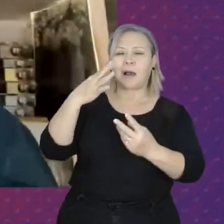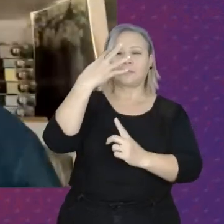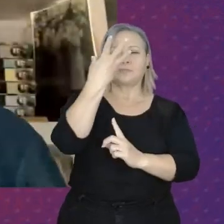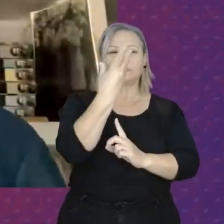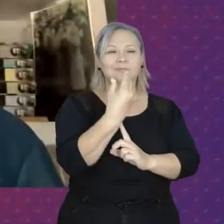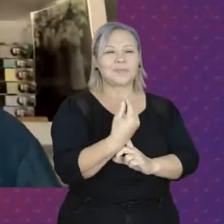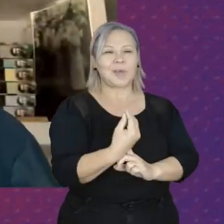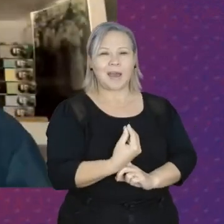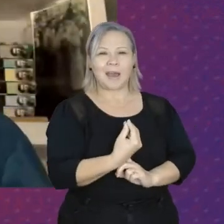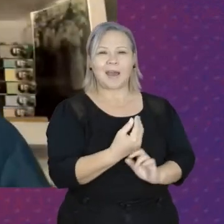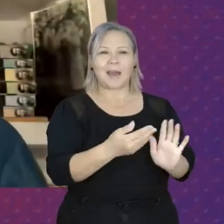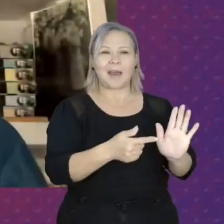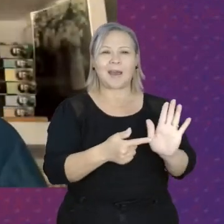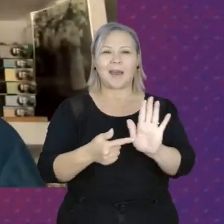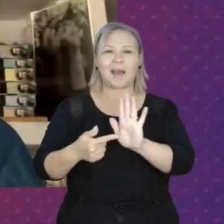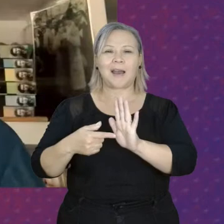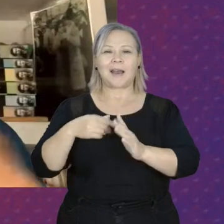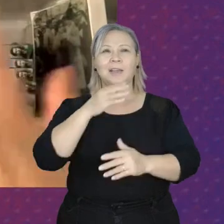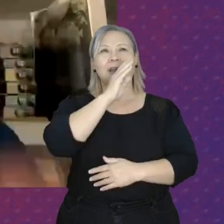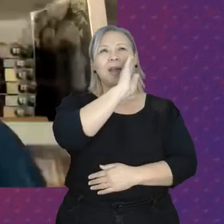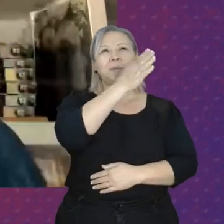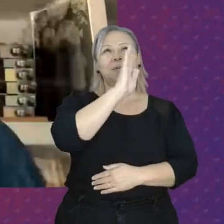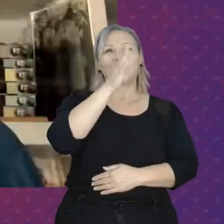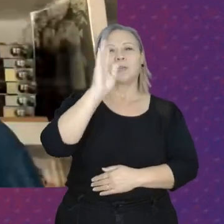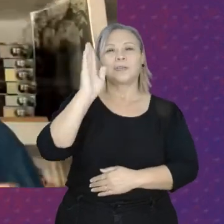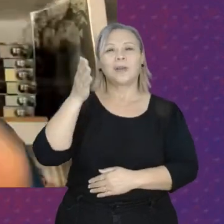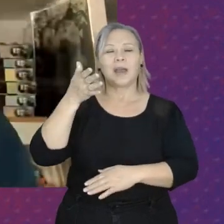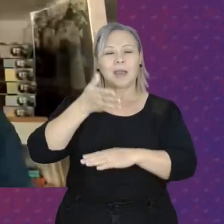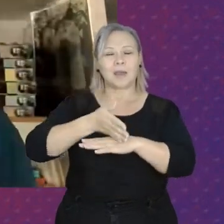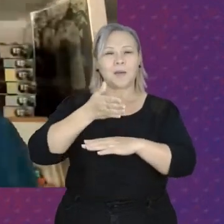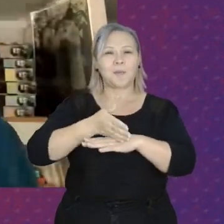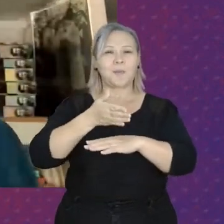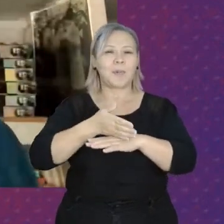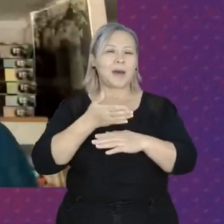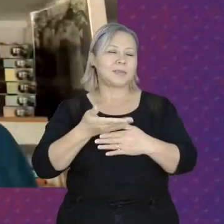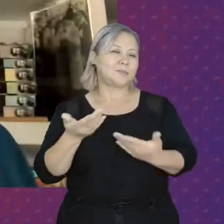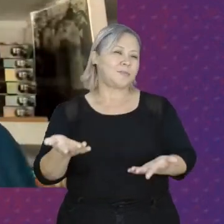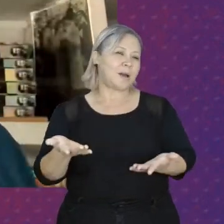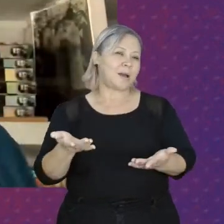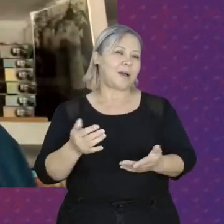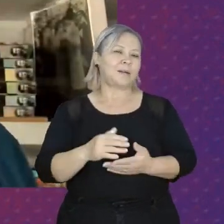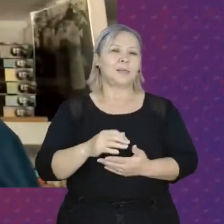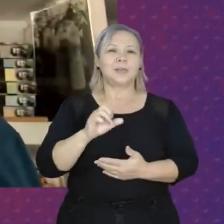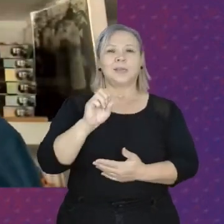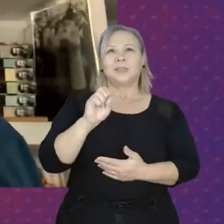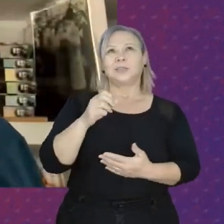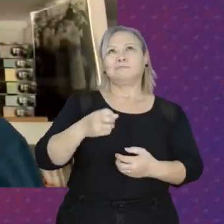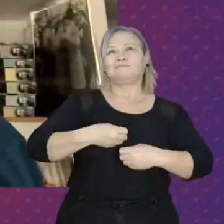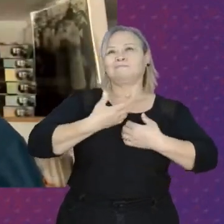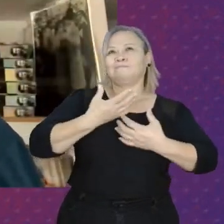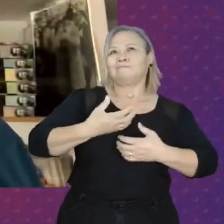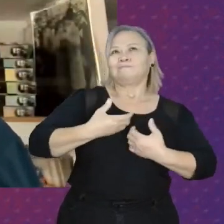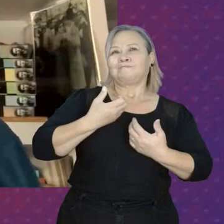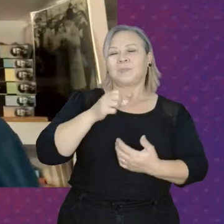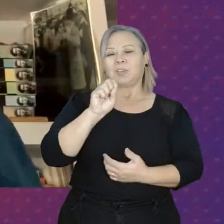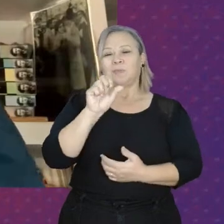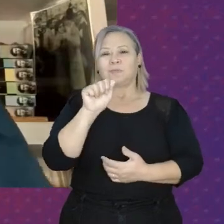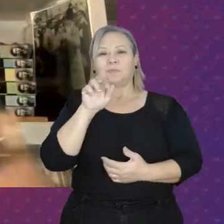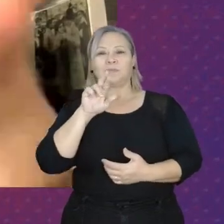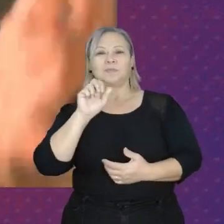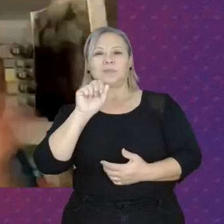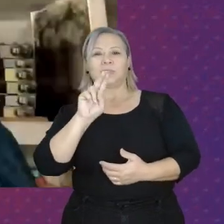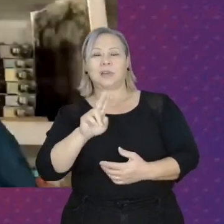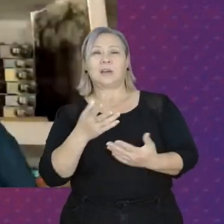acesso a uma biblioteca para participar de um sarau, para ler um poema que seja. Isso não